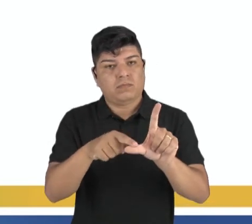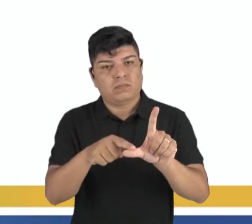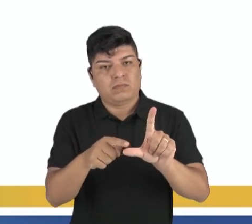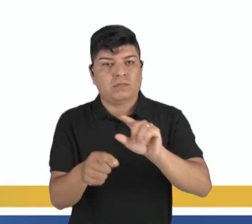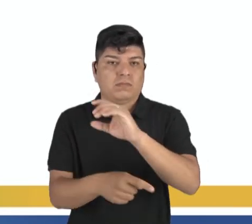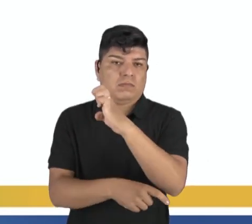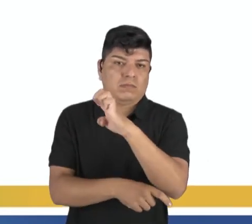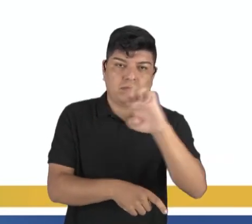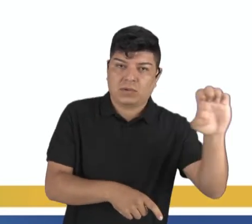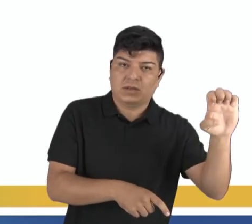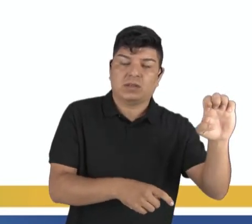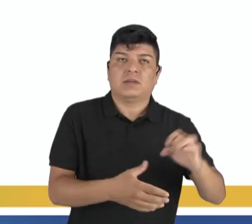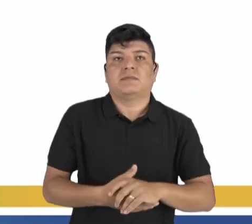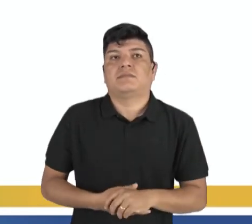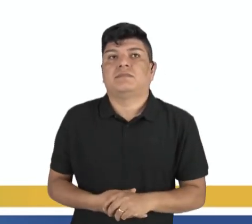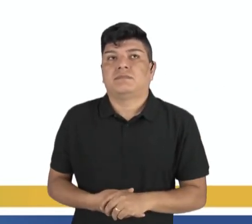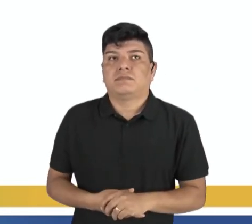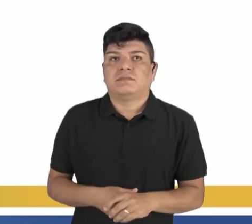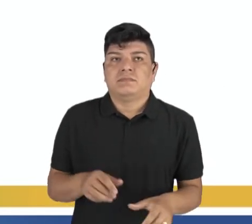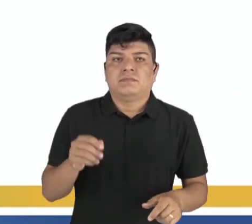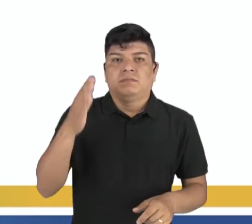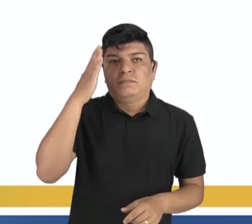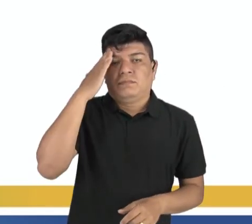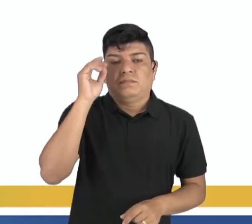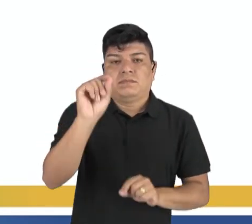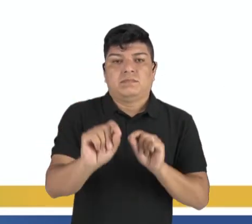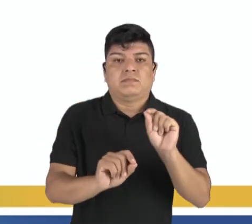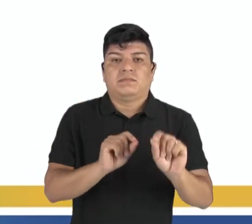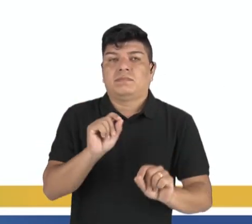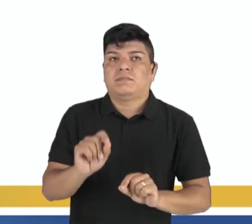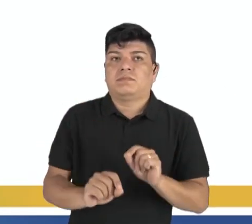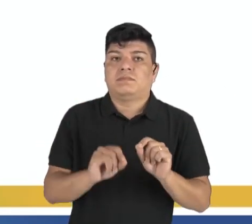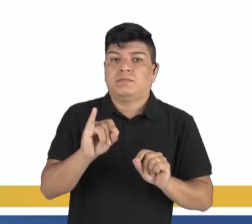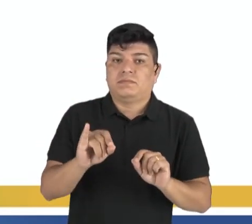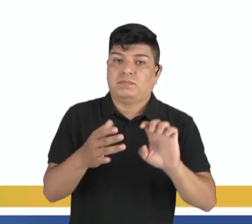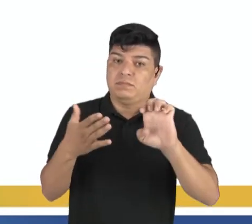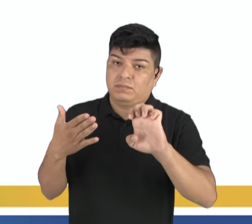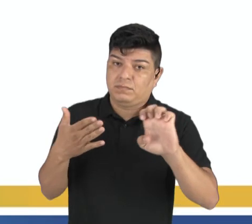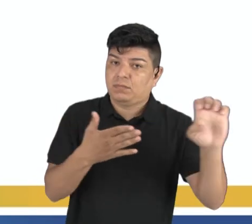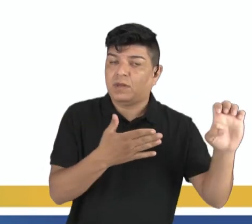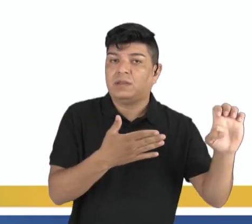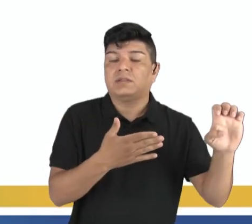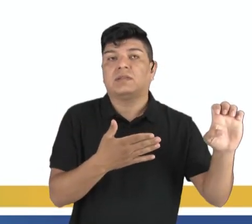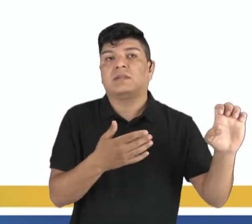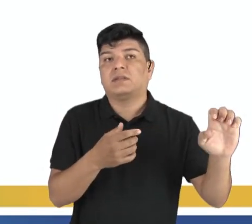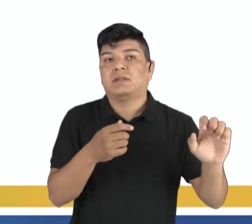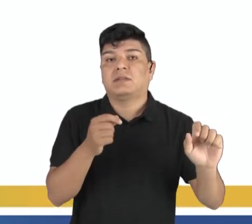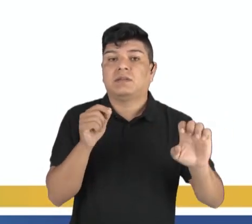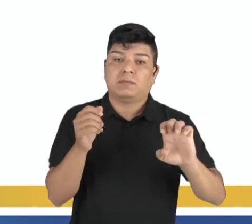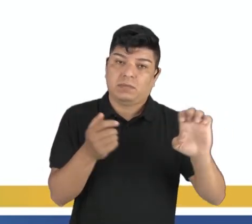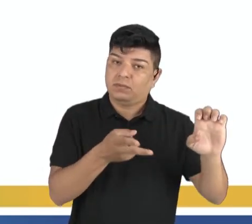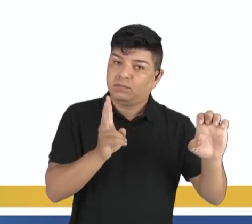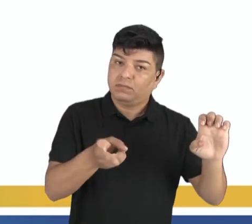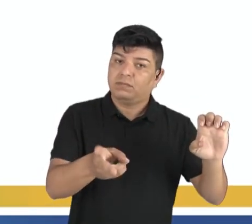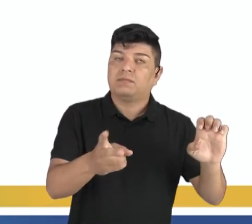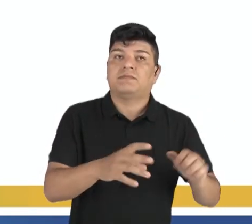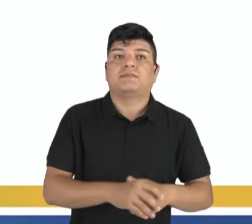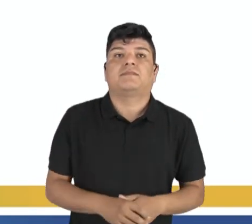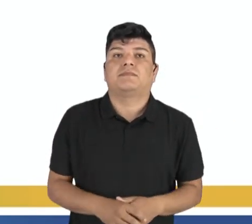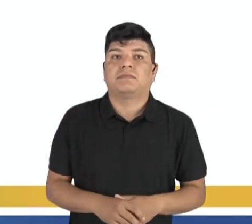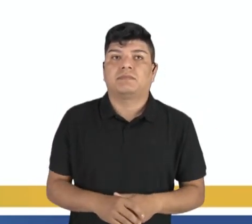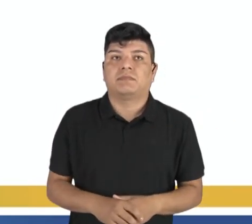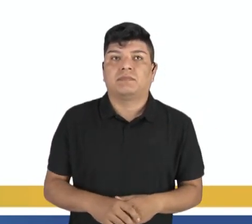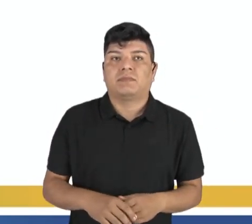sentido anti-horário Então a primeira coisa que eu tenho que saber que se ela no sentido anti-horário eu vou estar girando para esquerdo